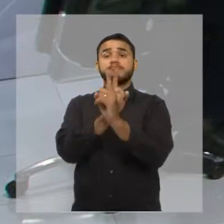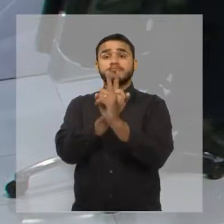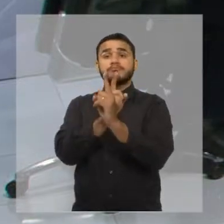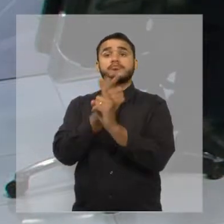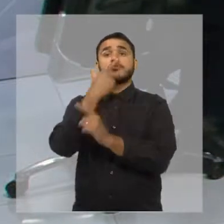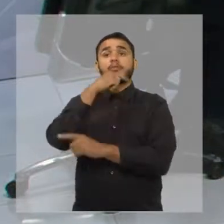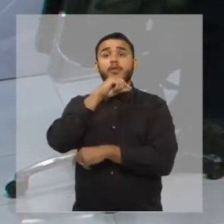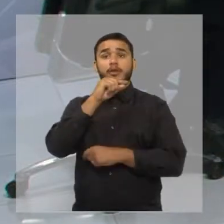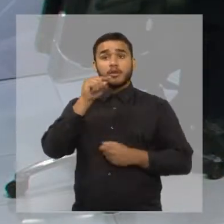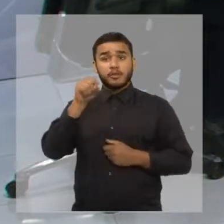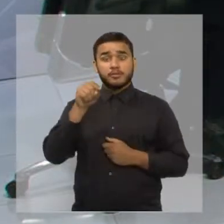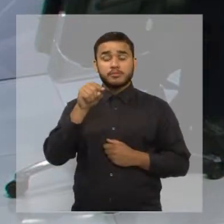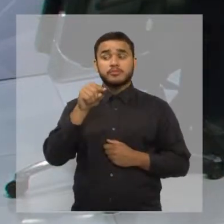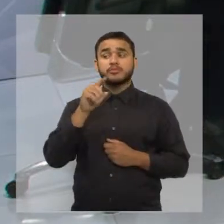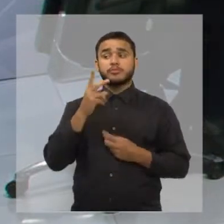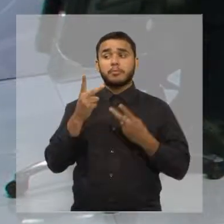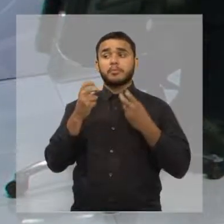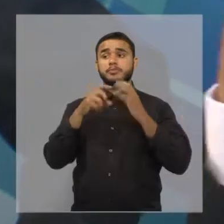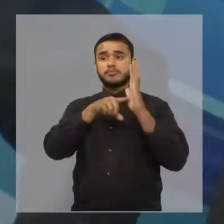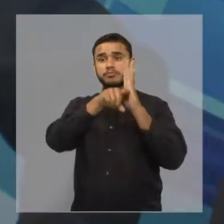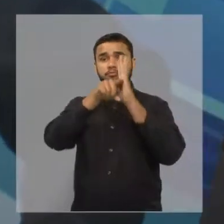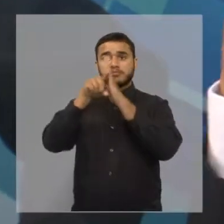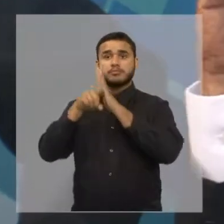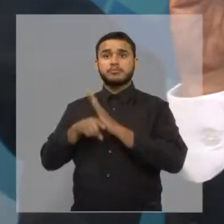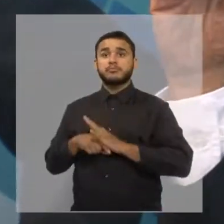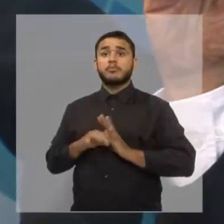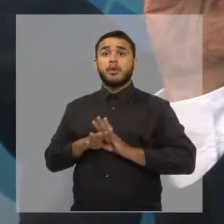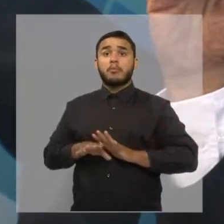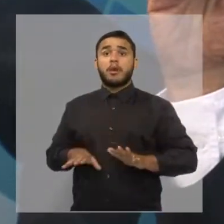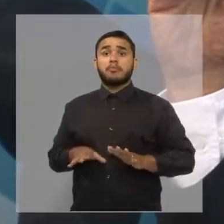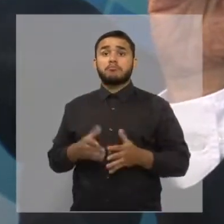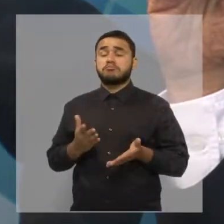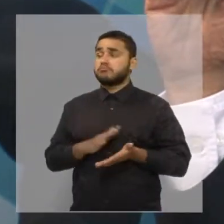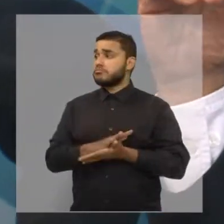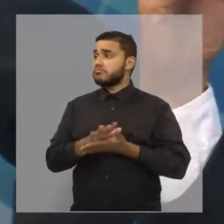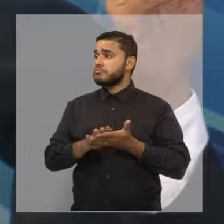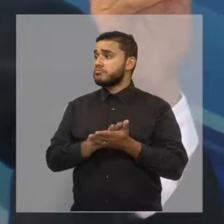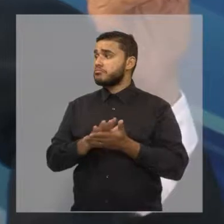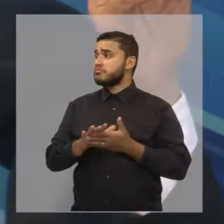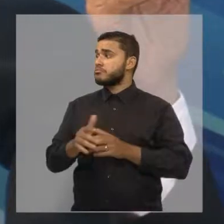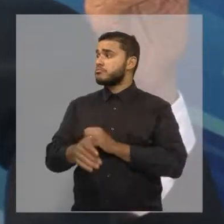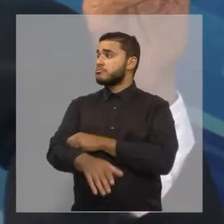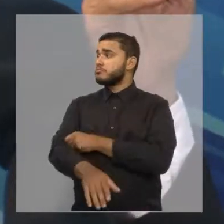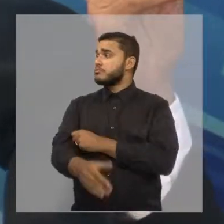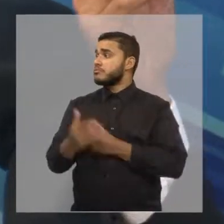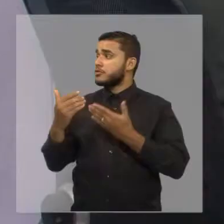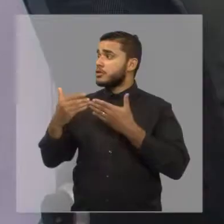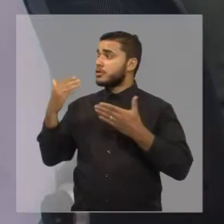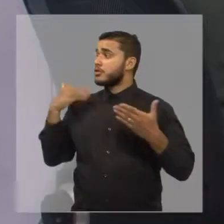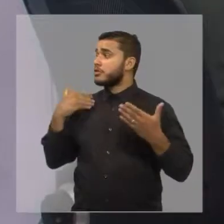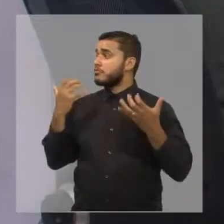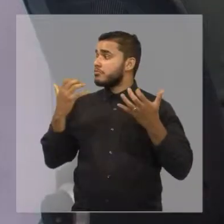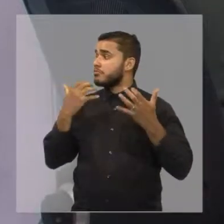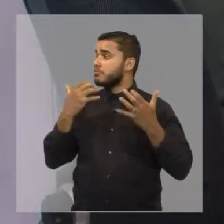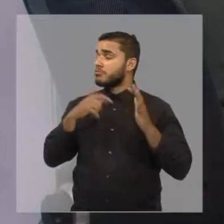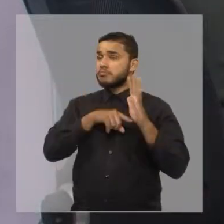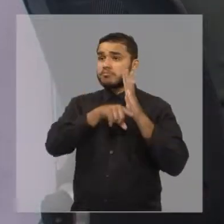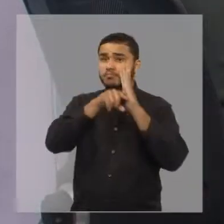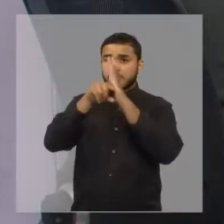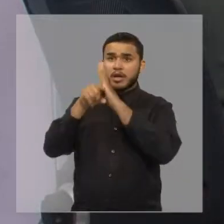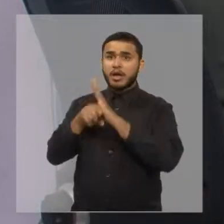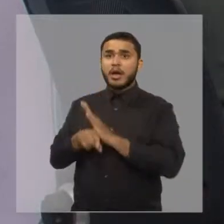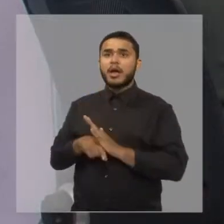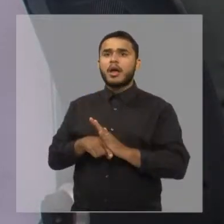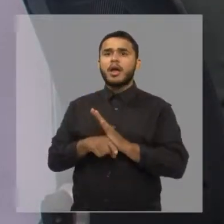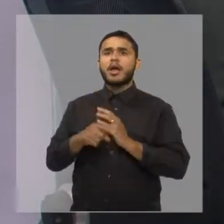crime e depois que foi identificado se fez silêncio. Se falava muito quando se queria que fosse um crime